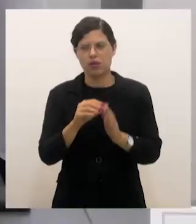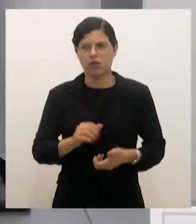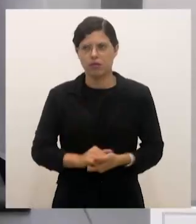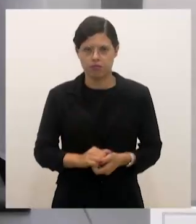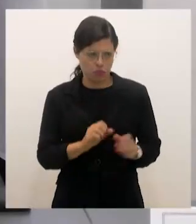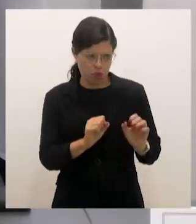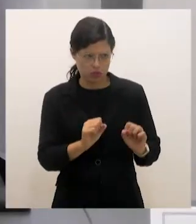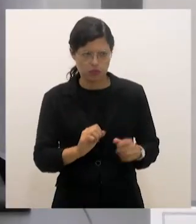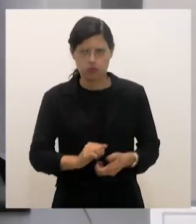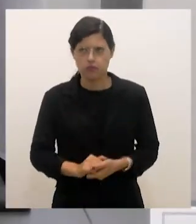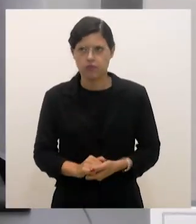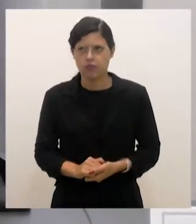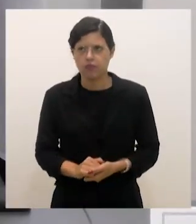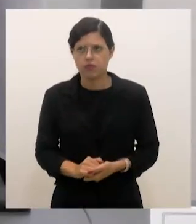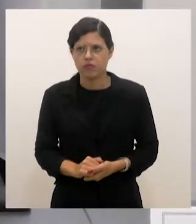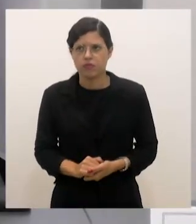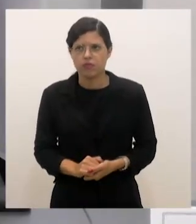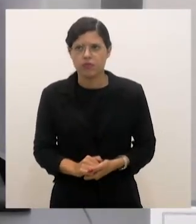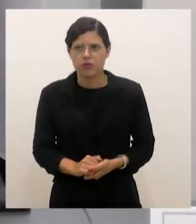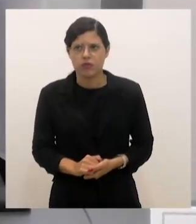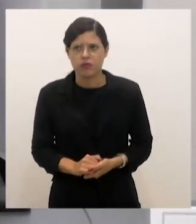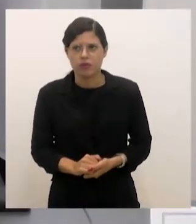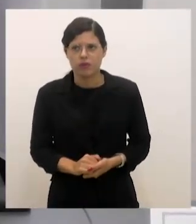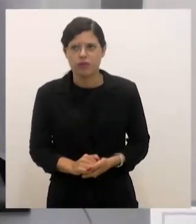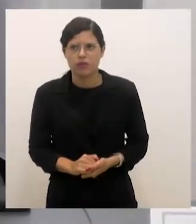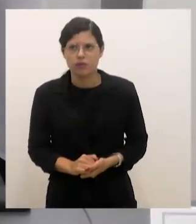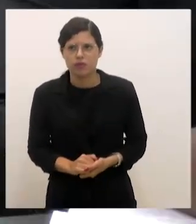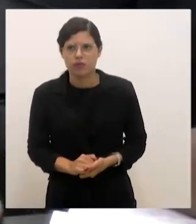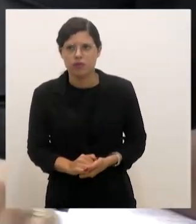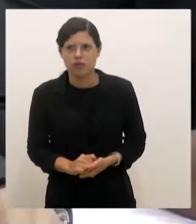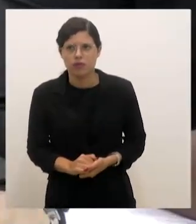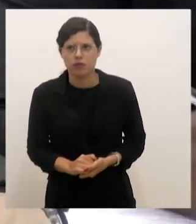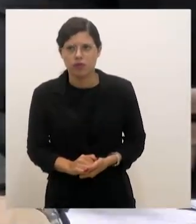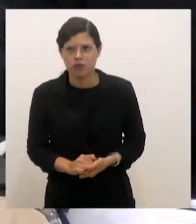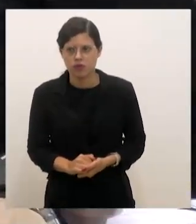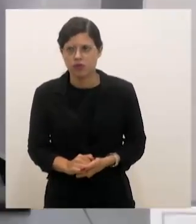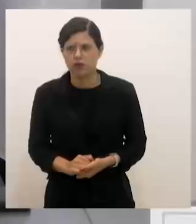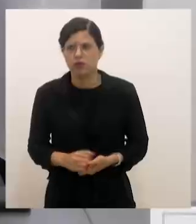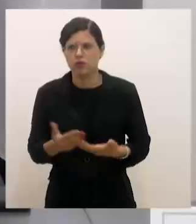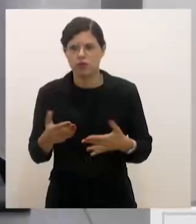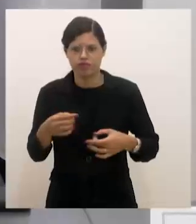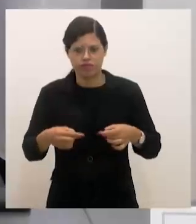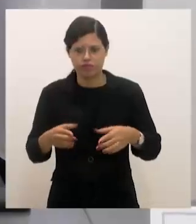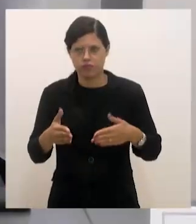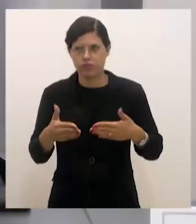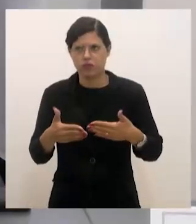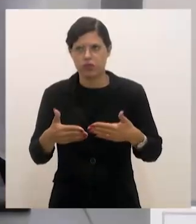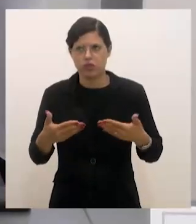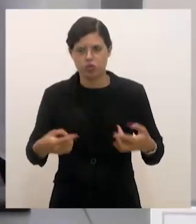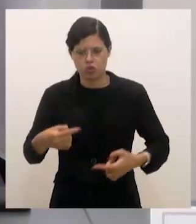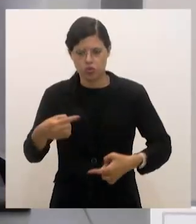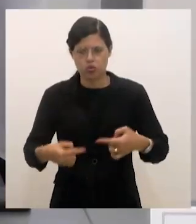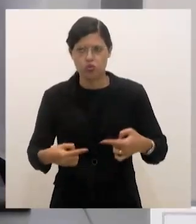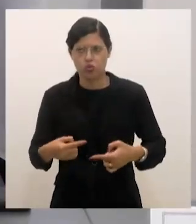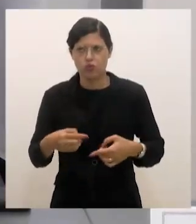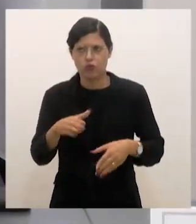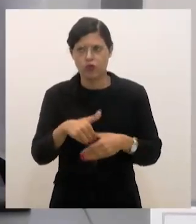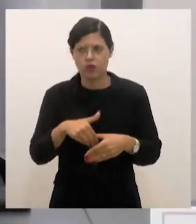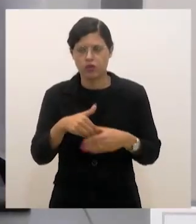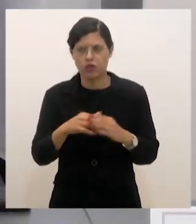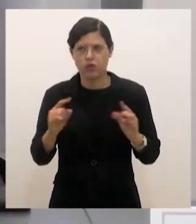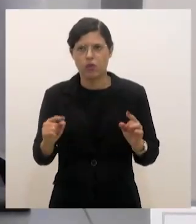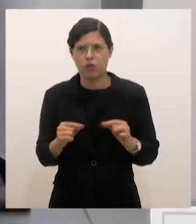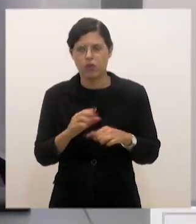Pode ser? Deu ali. Então, não havendo quem queira discutir, em discussão, o novo parecer retificado pelo relator pela constitucionalidade